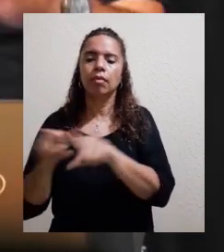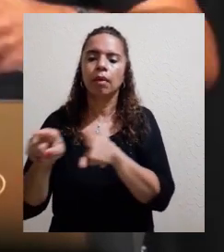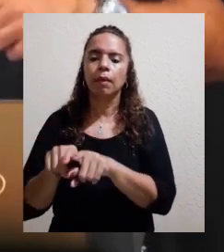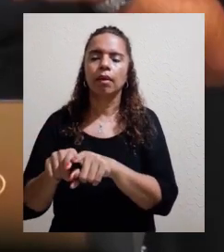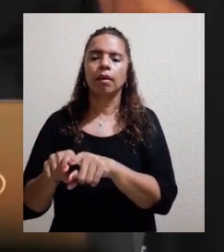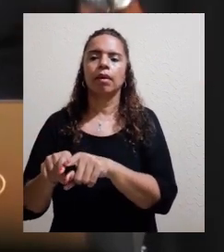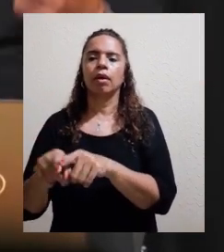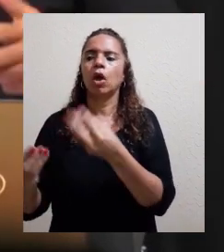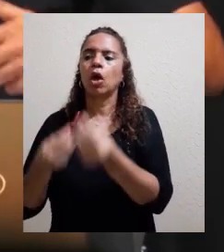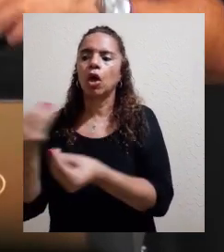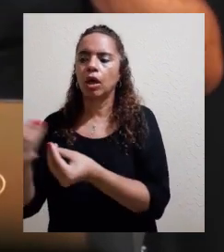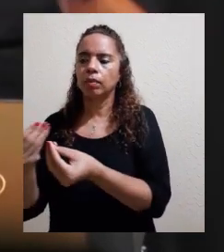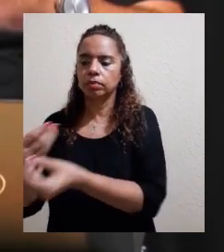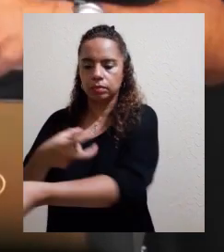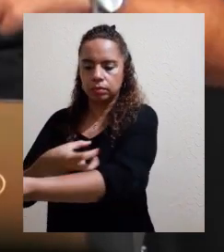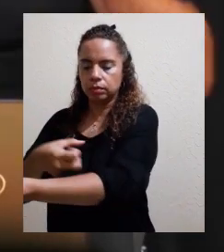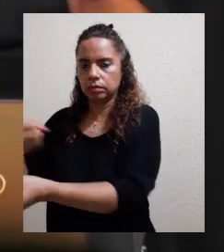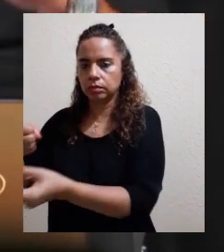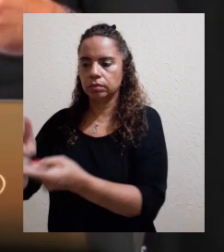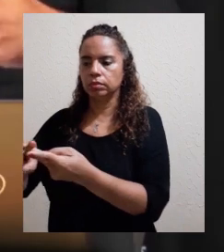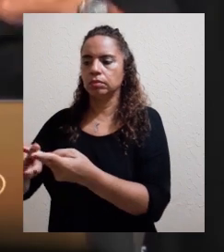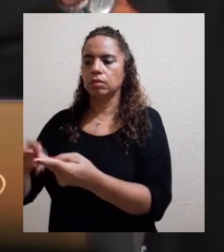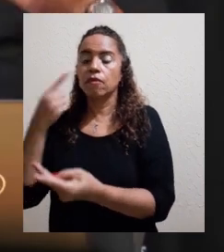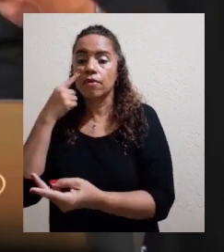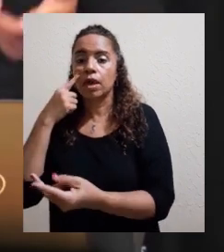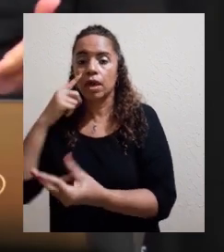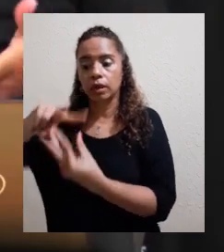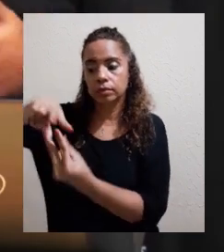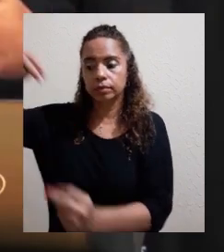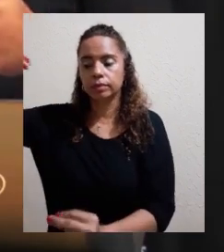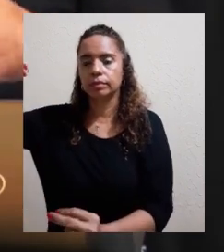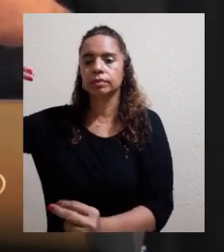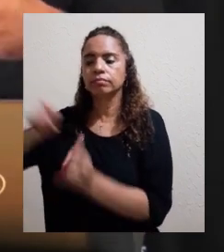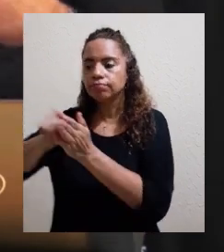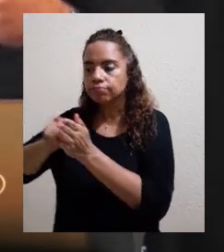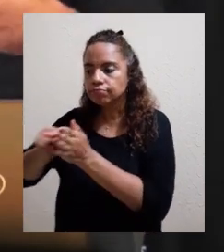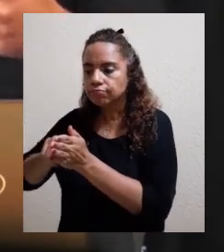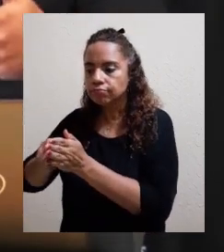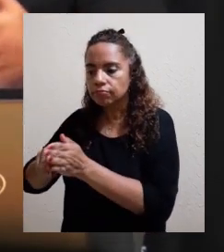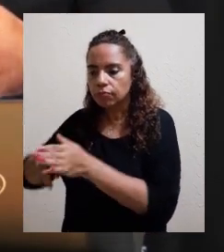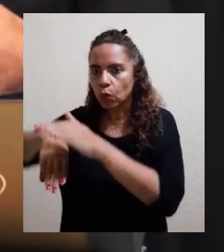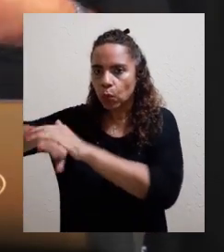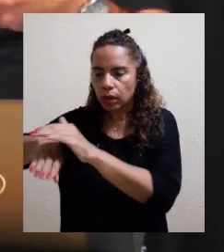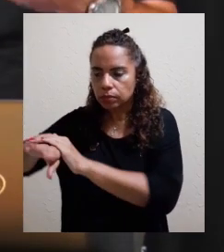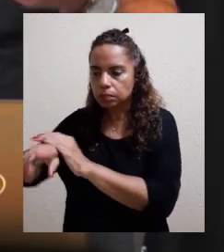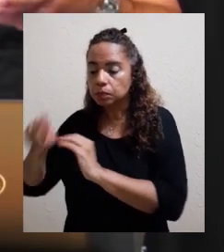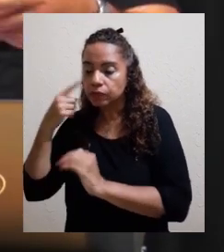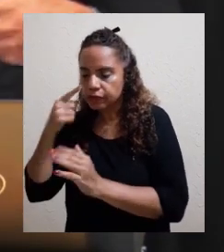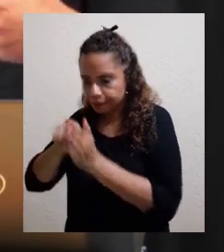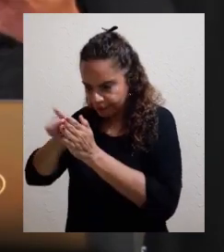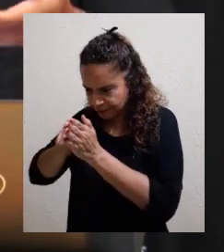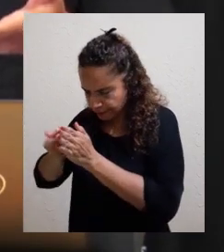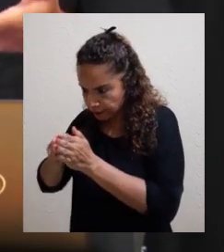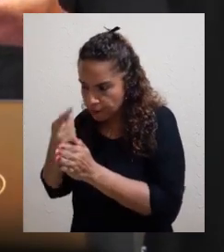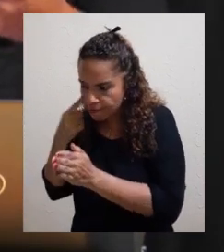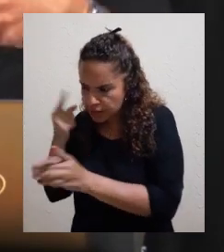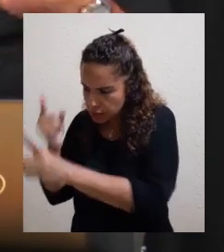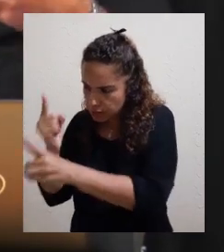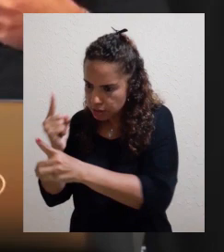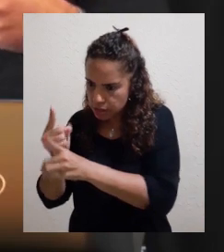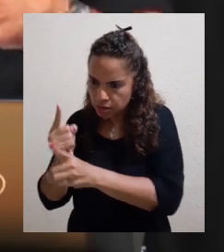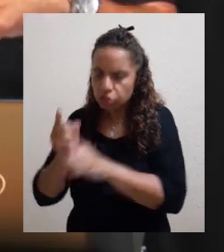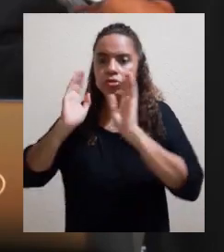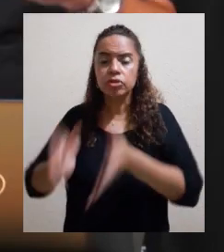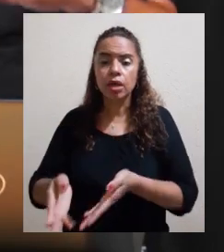material genético, de conseguir a forma inativa viral, tal, de trabalho, né? Então essas pesquisas estão iniciando no Brasil nessa perspectiva. A